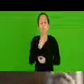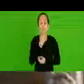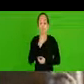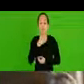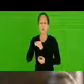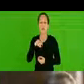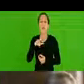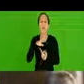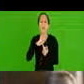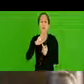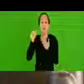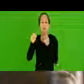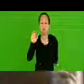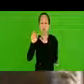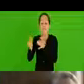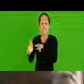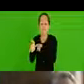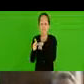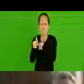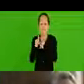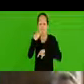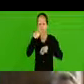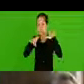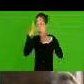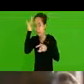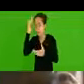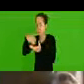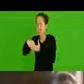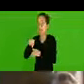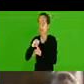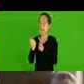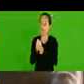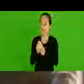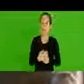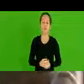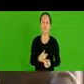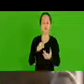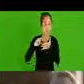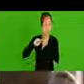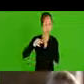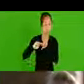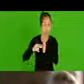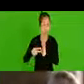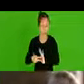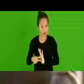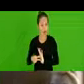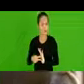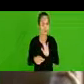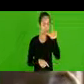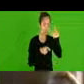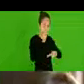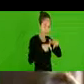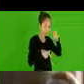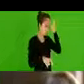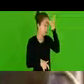investigação. Então, para a compreensão dos significados atribuídos pelos sujeitos, ou seja, dos